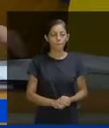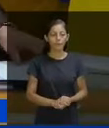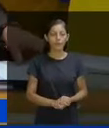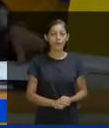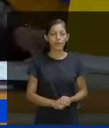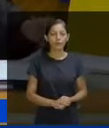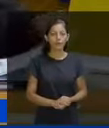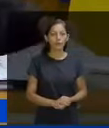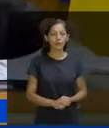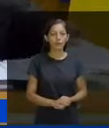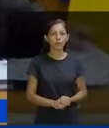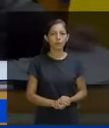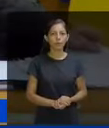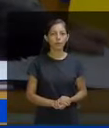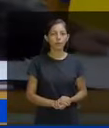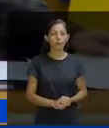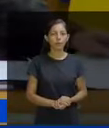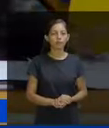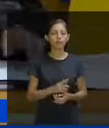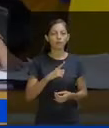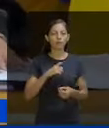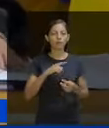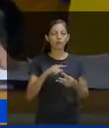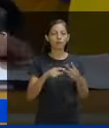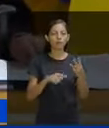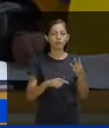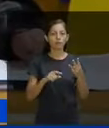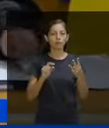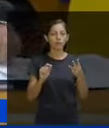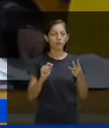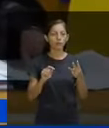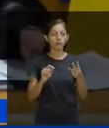né, são três resoluções.